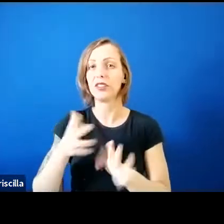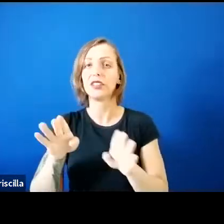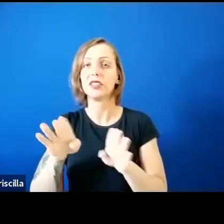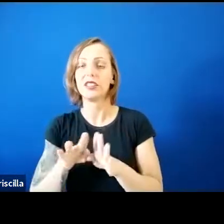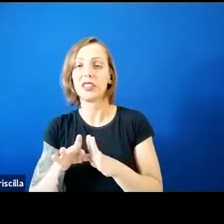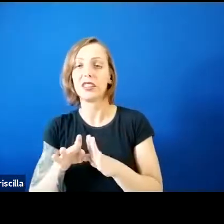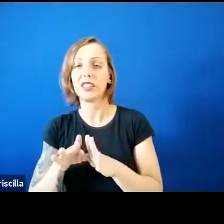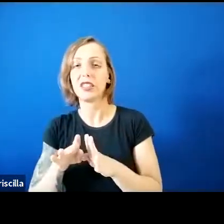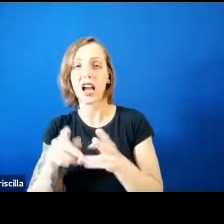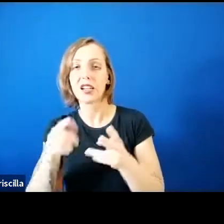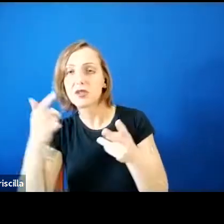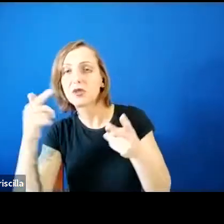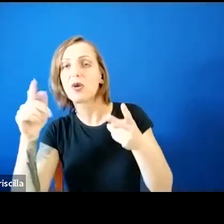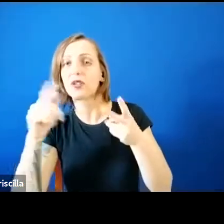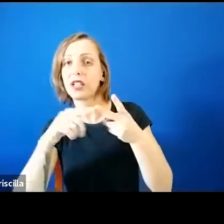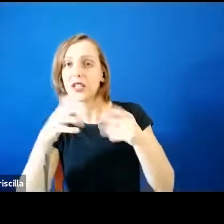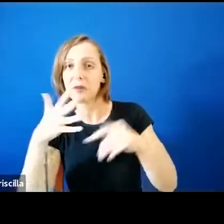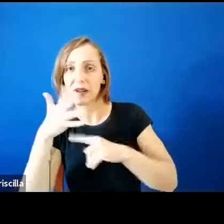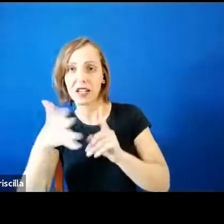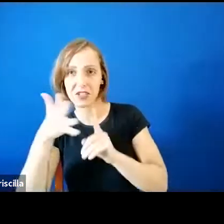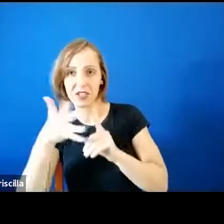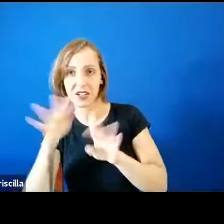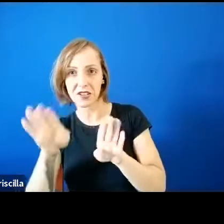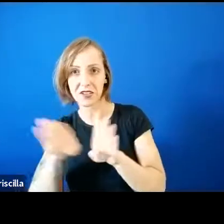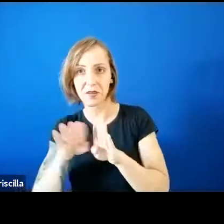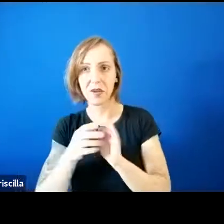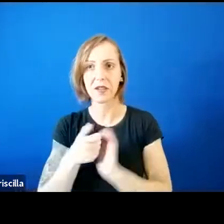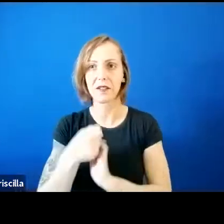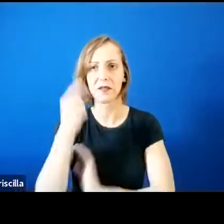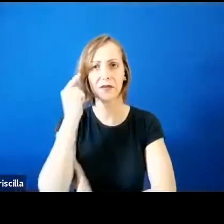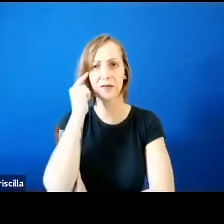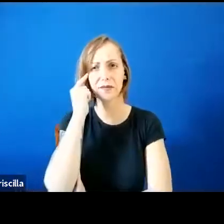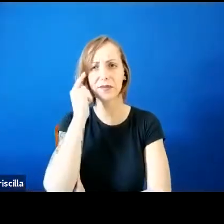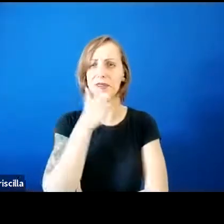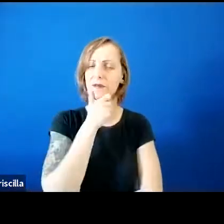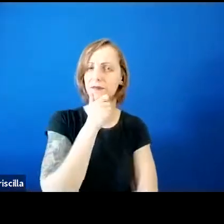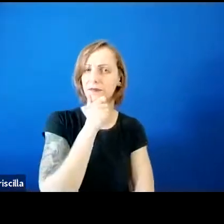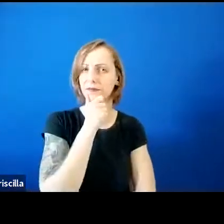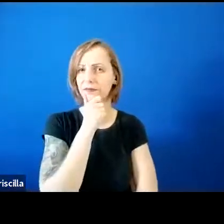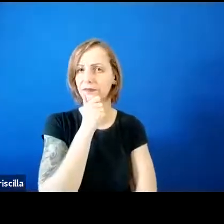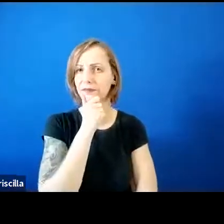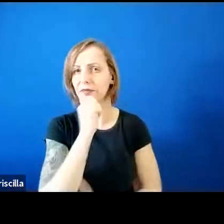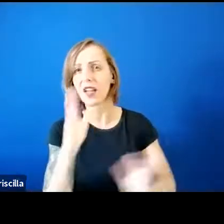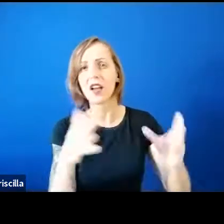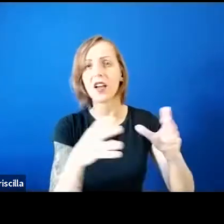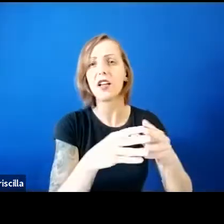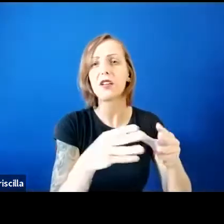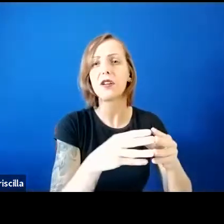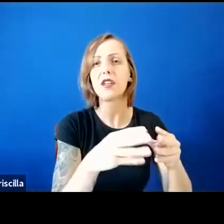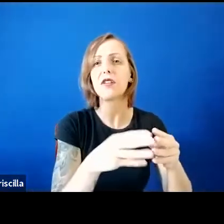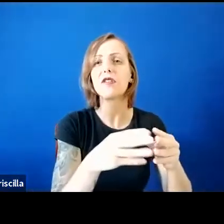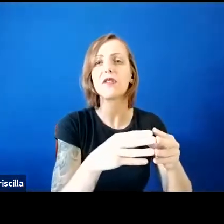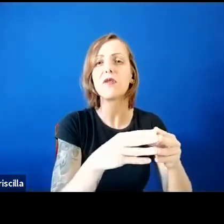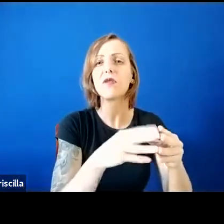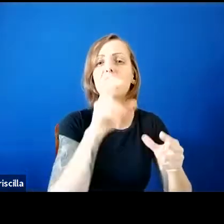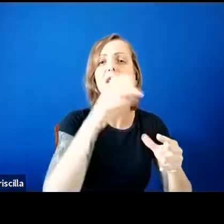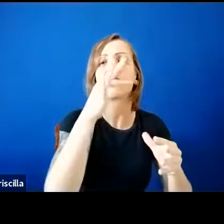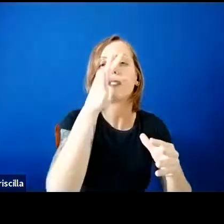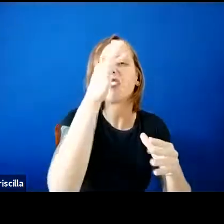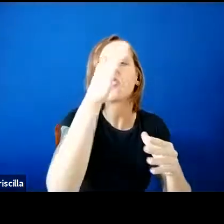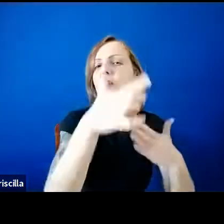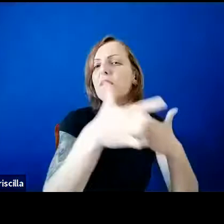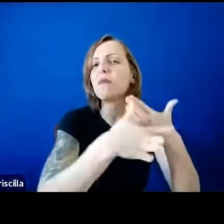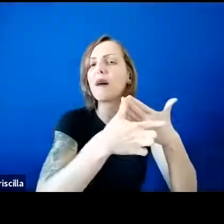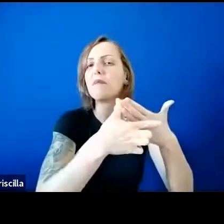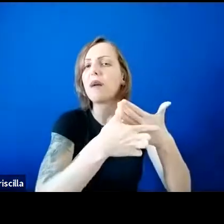aqui pensando, né? E o papel do Quinta das Plantas dentro do tema que foi proposto aqui, né? No evento do